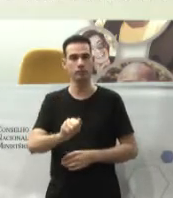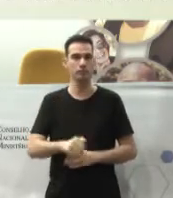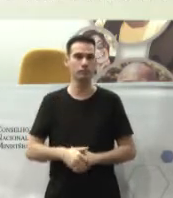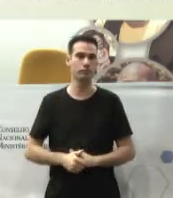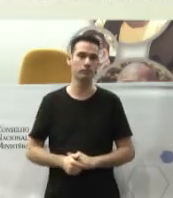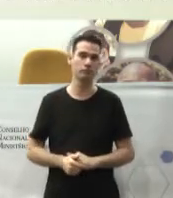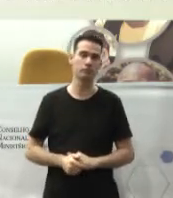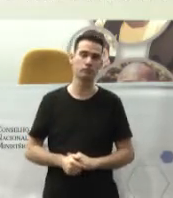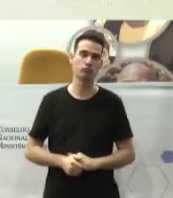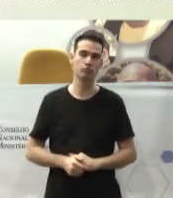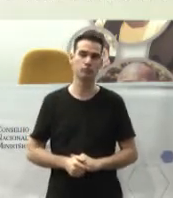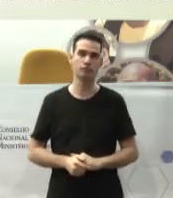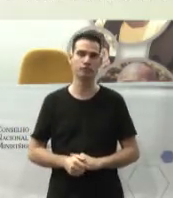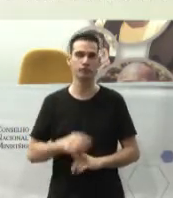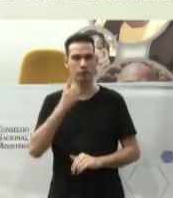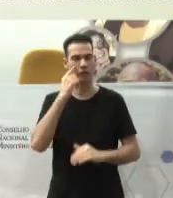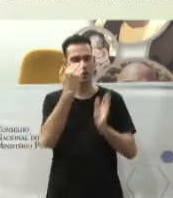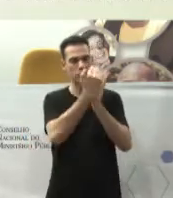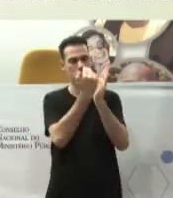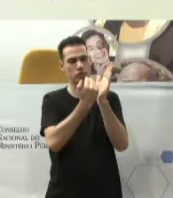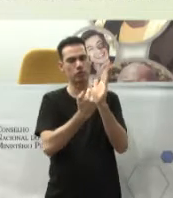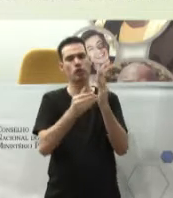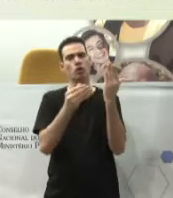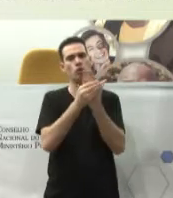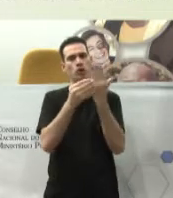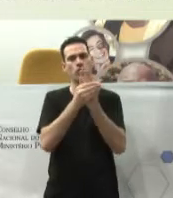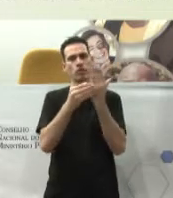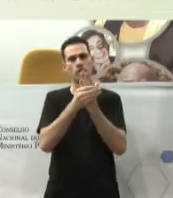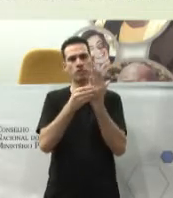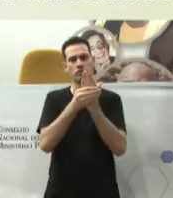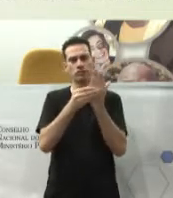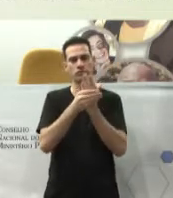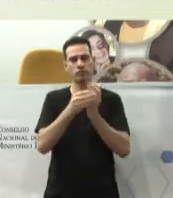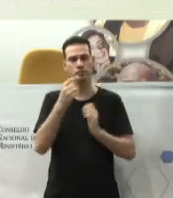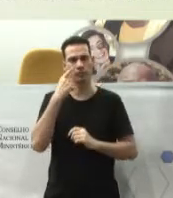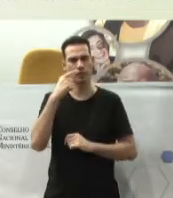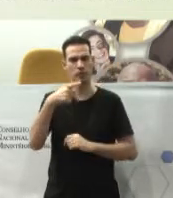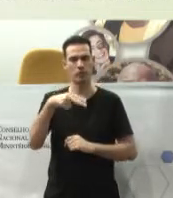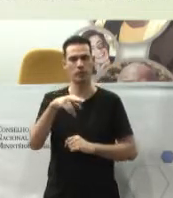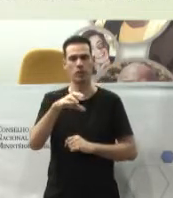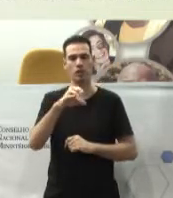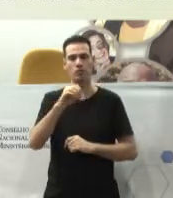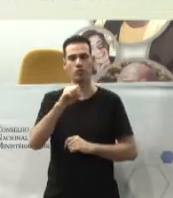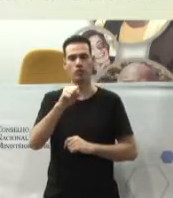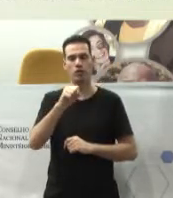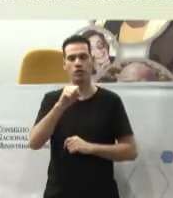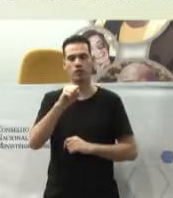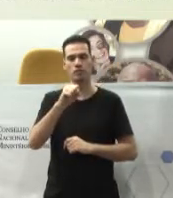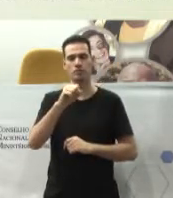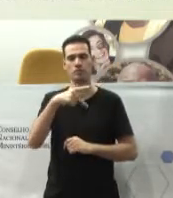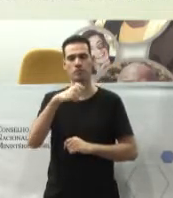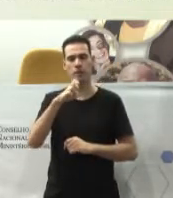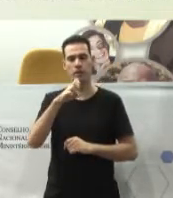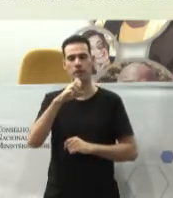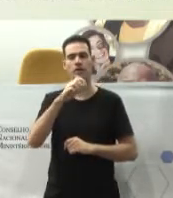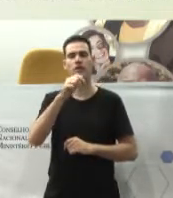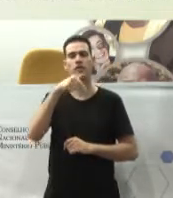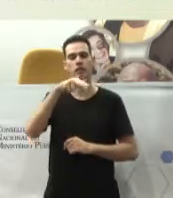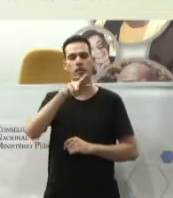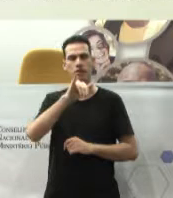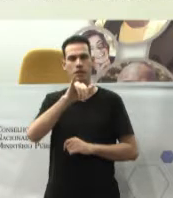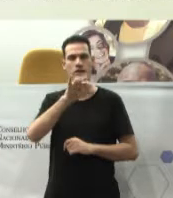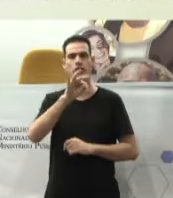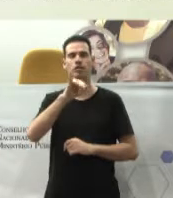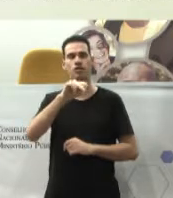responsabilização. Esses processos são prospectivos, mas não preventivos. Eles visam mudar